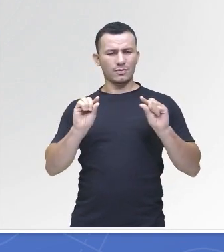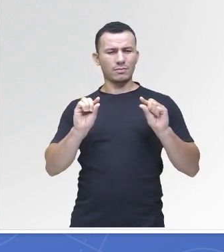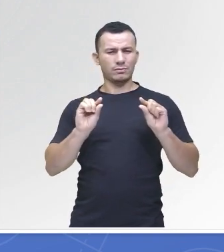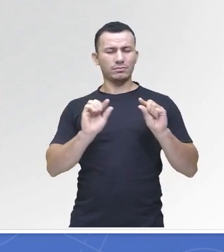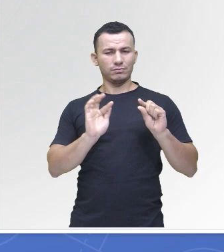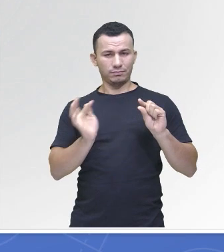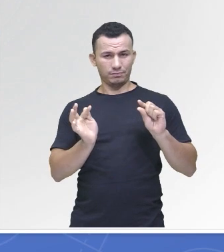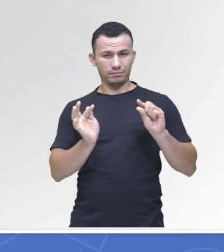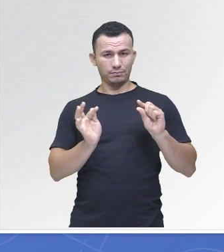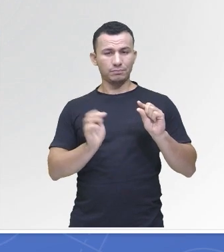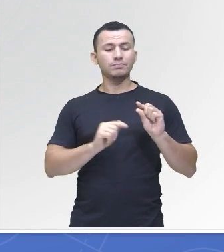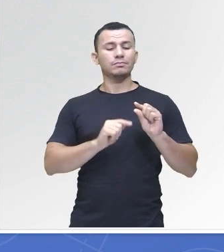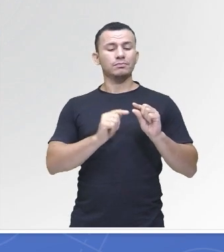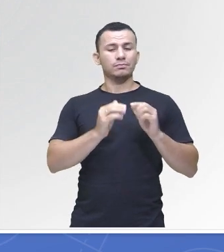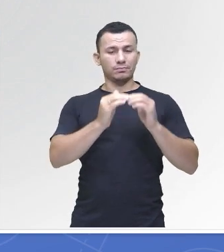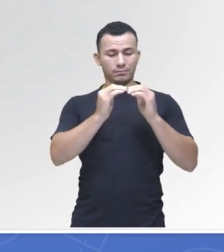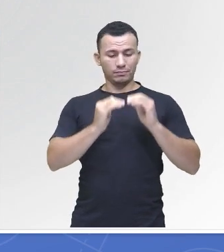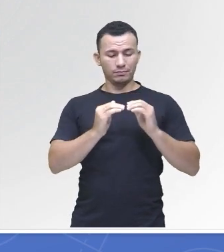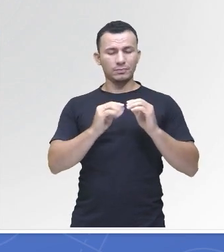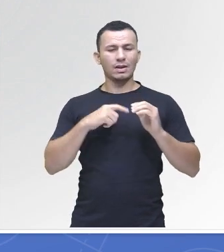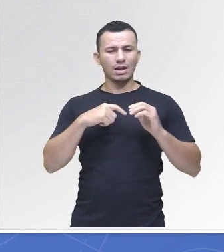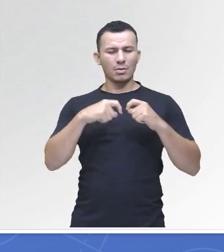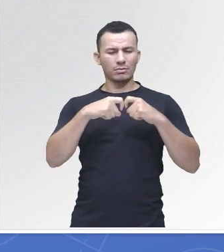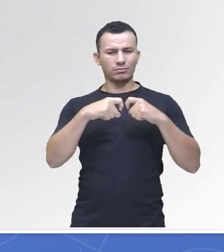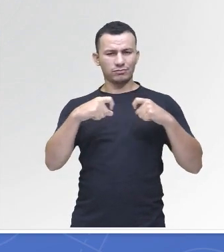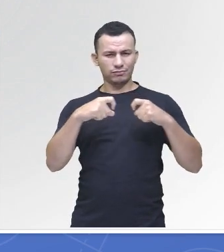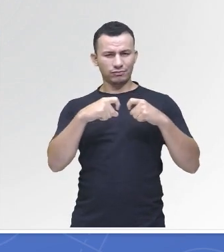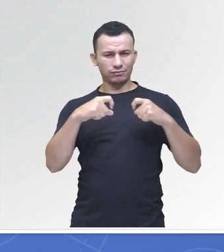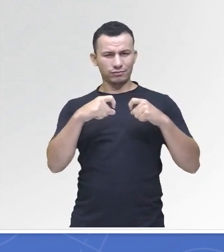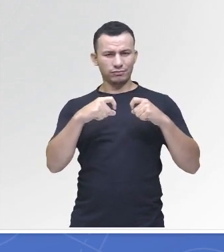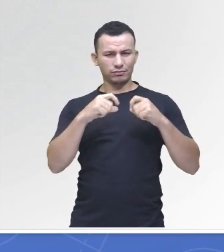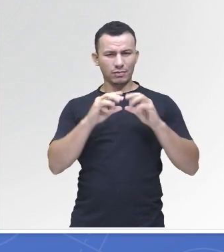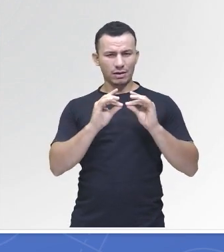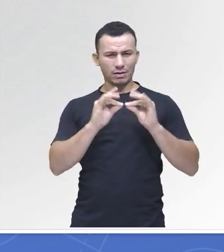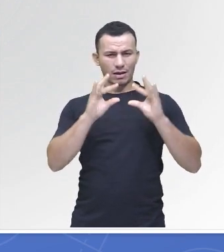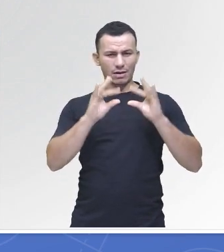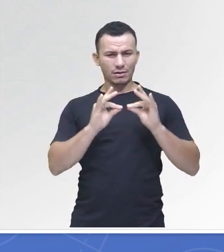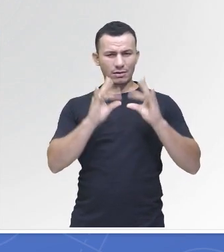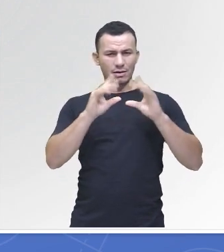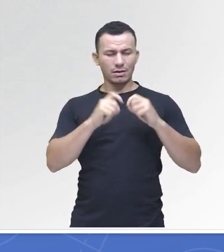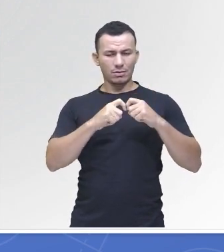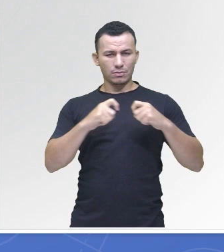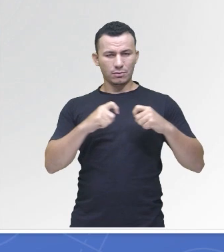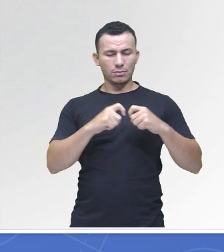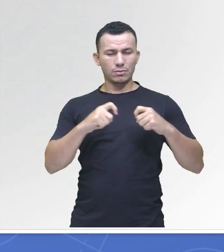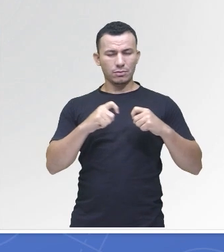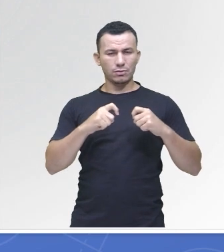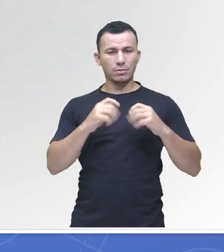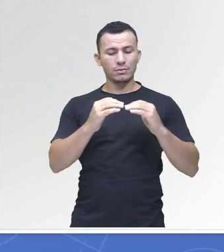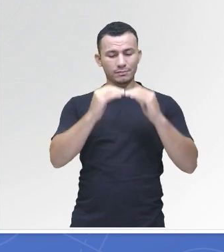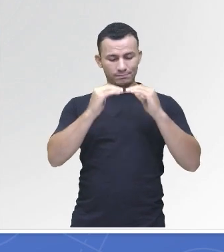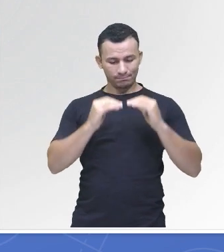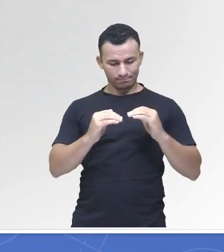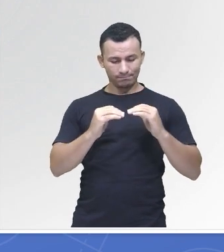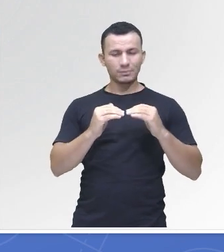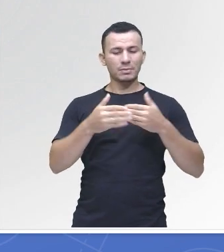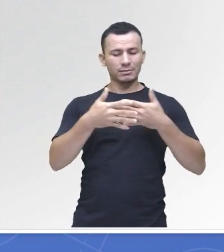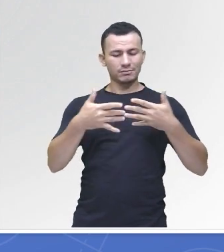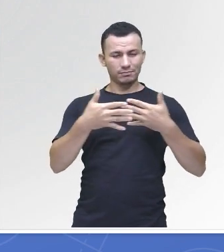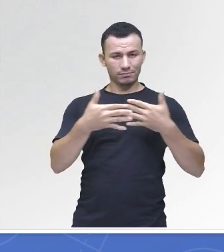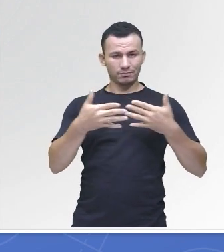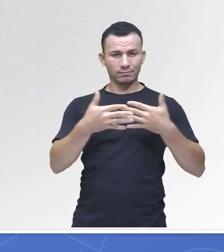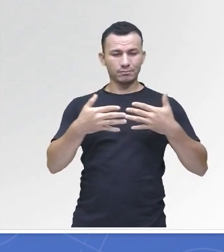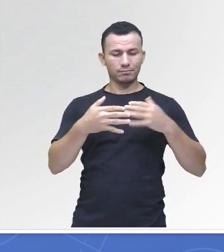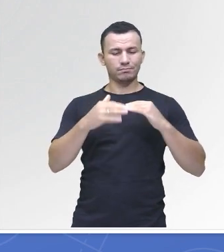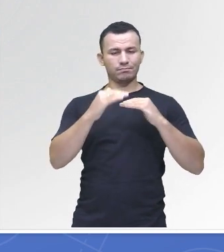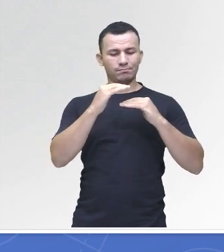também um tecido elástico e também um muscular, né? Além de fibras do tecido conjuntivo. A artéria, ela